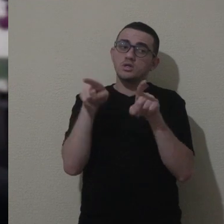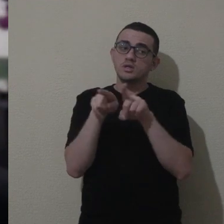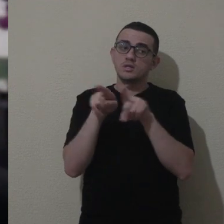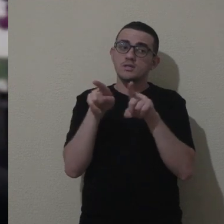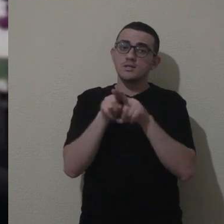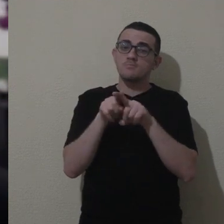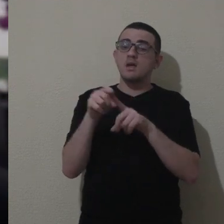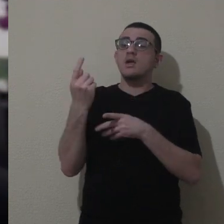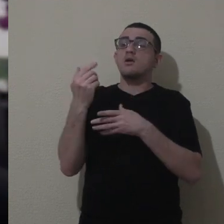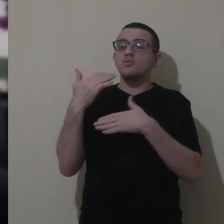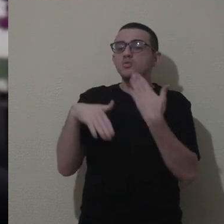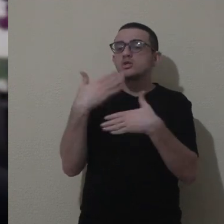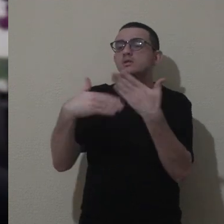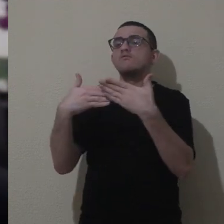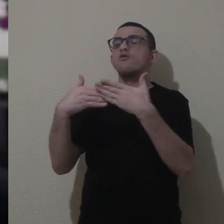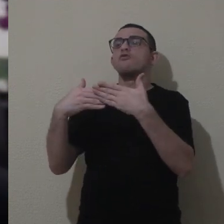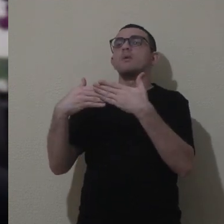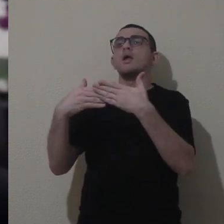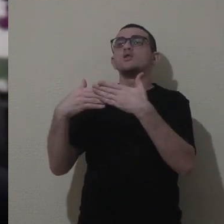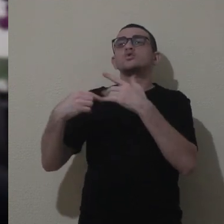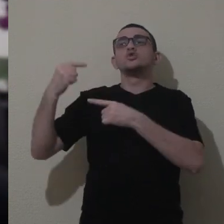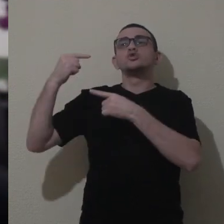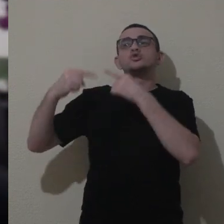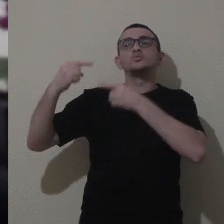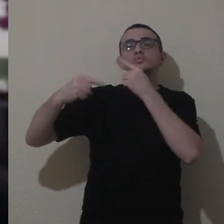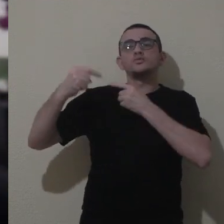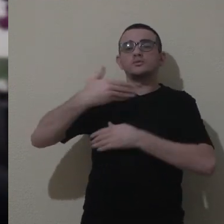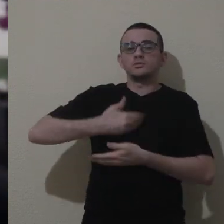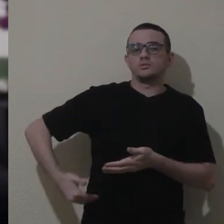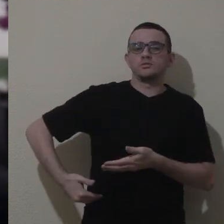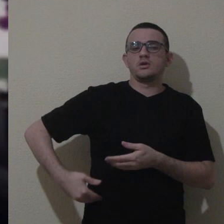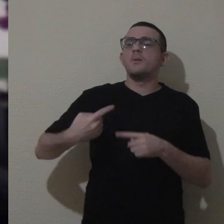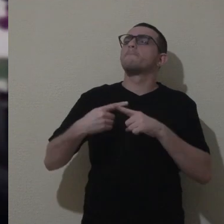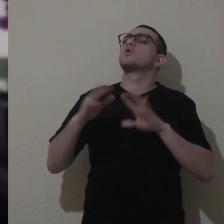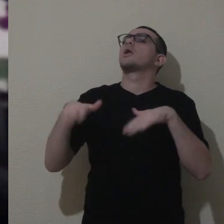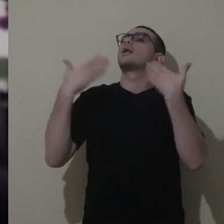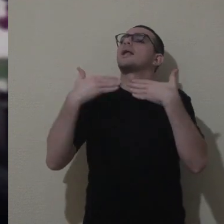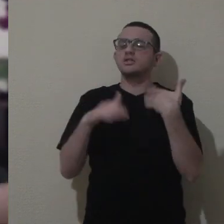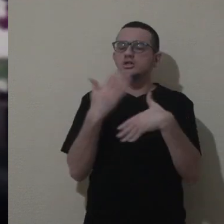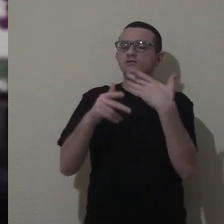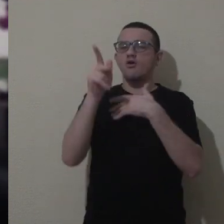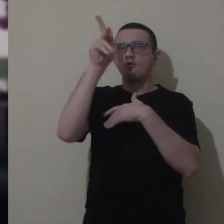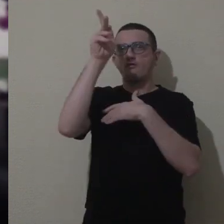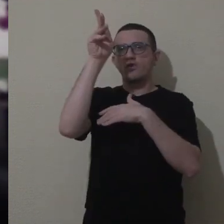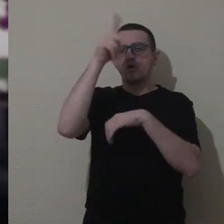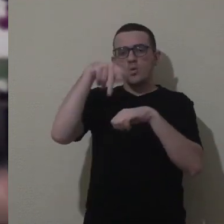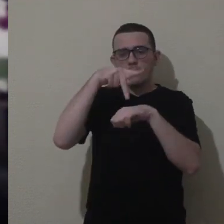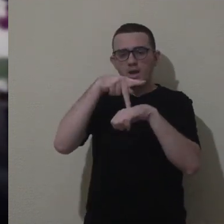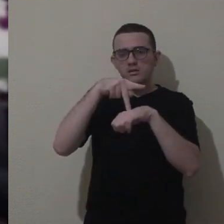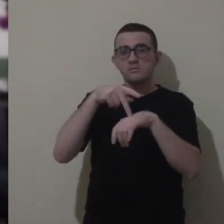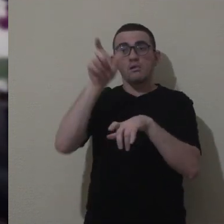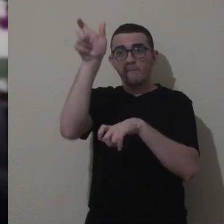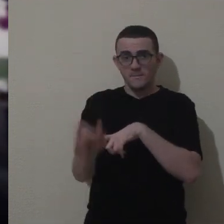de constituições de políticas públicas. Porque, queira ou não, quem que constrói o país? São